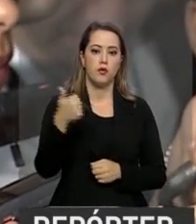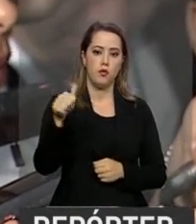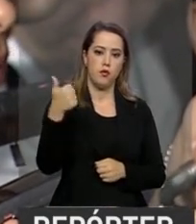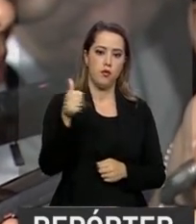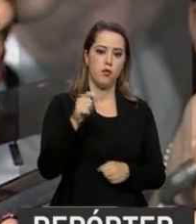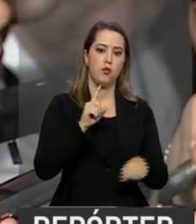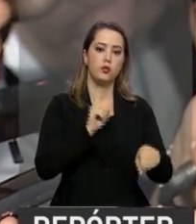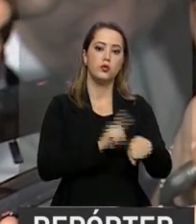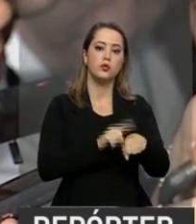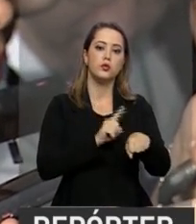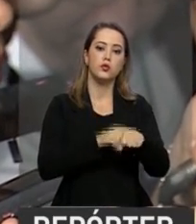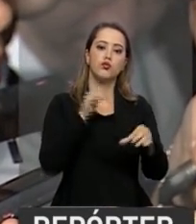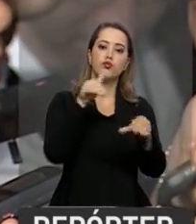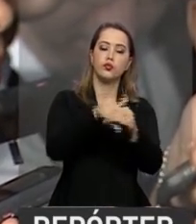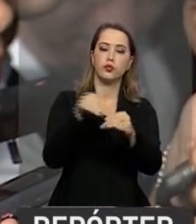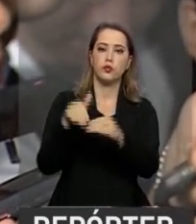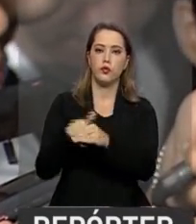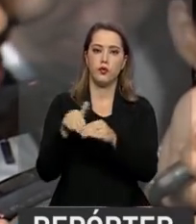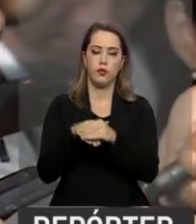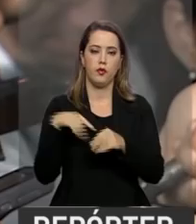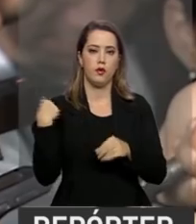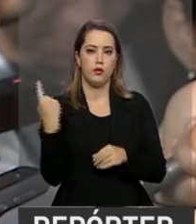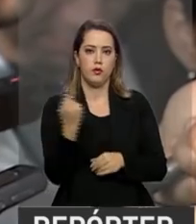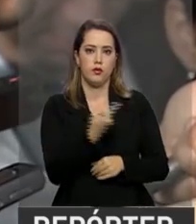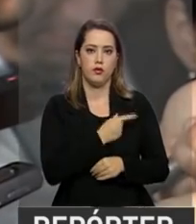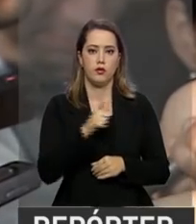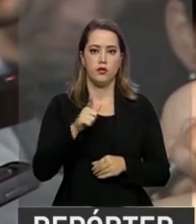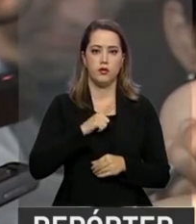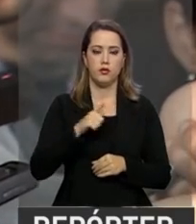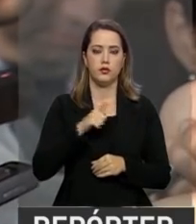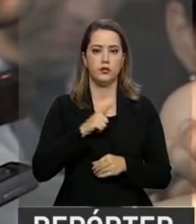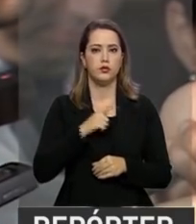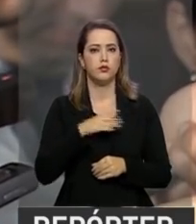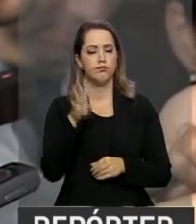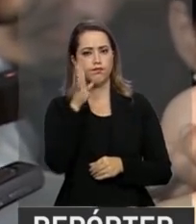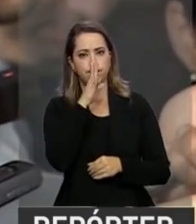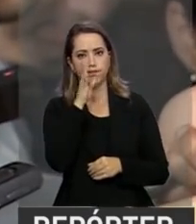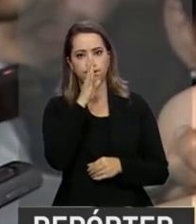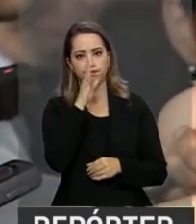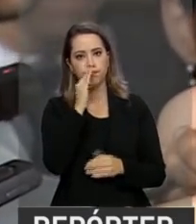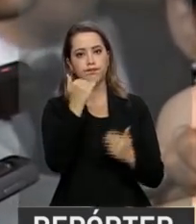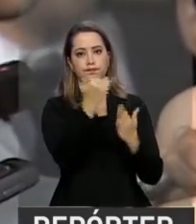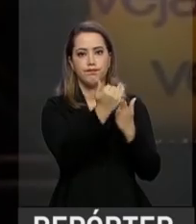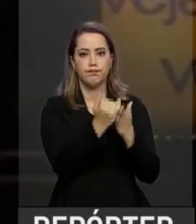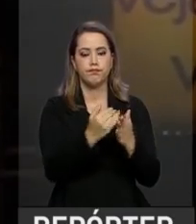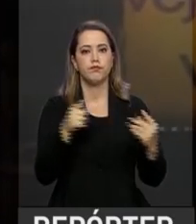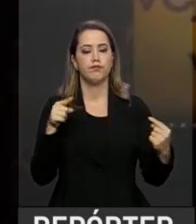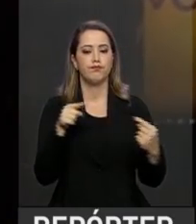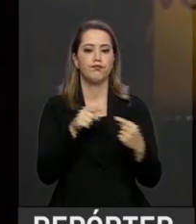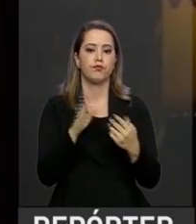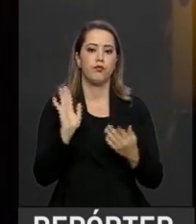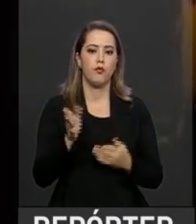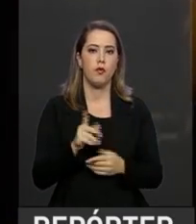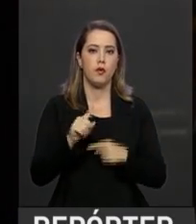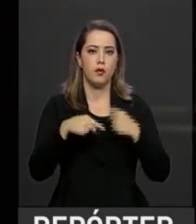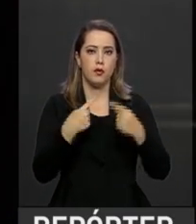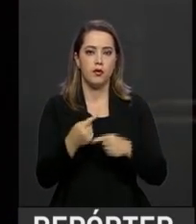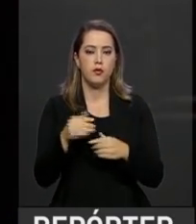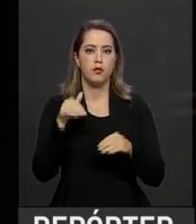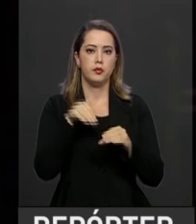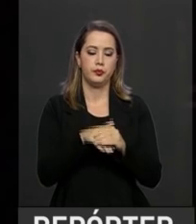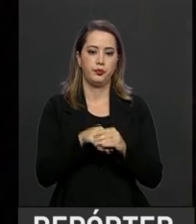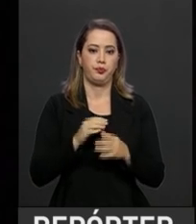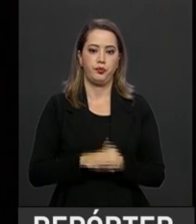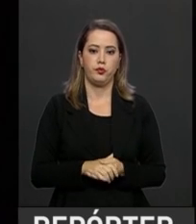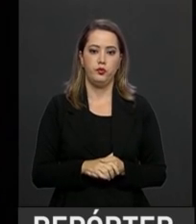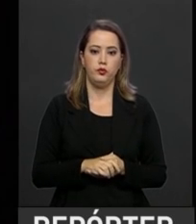mais tempo para apreciação dos vetos e, em seguida, a redução do superávit, a meta fiscal. Em São Paulo, o ministro da